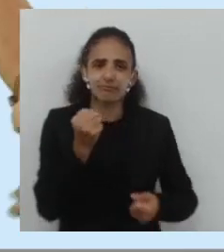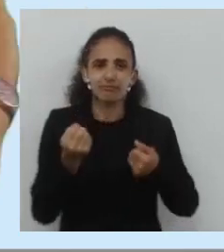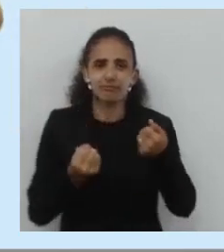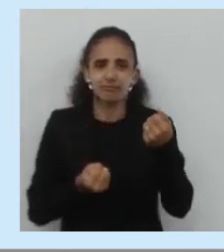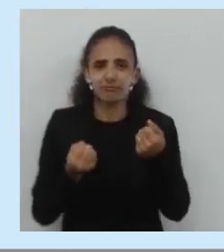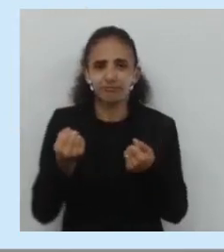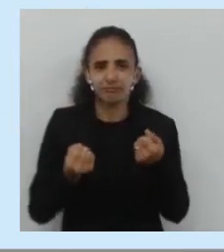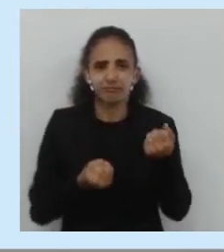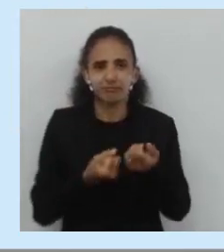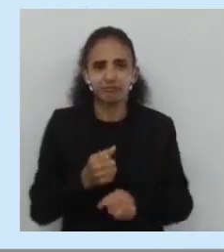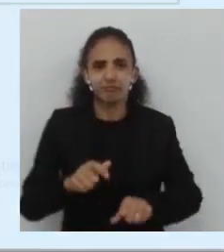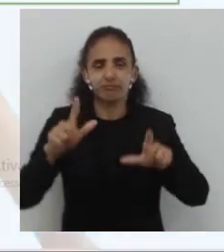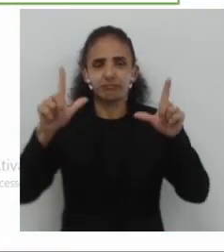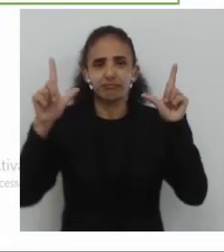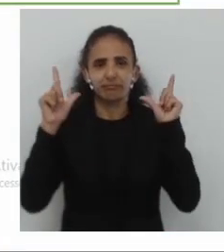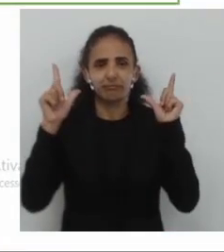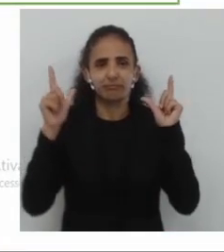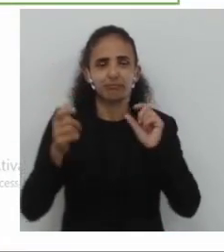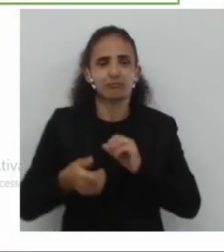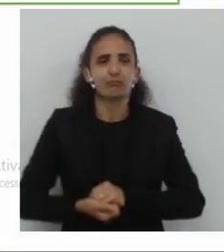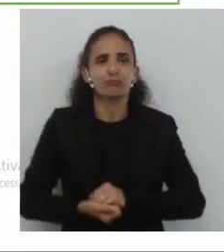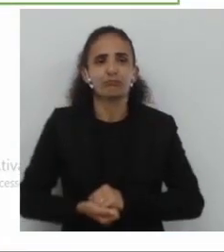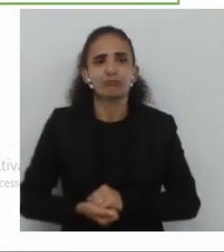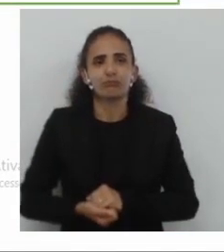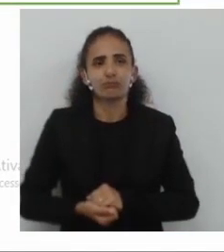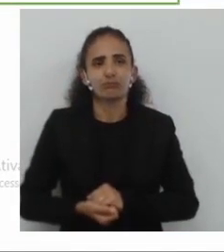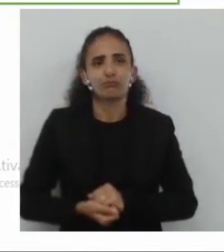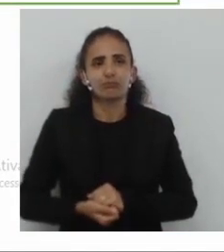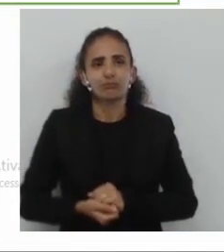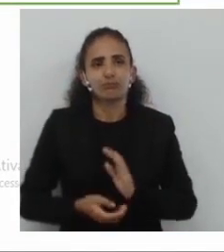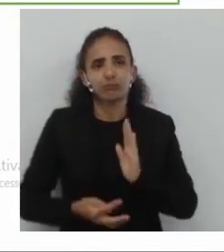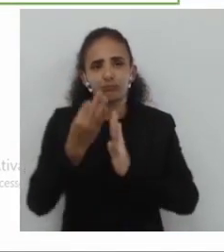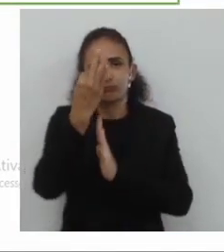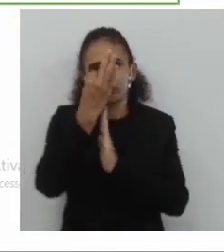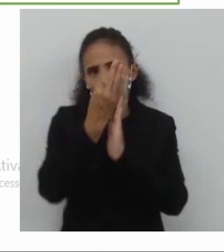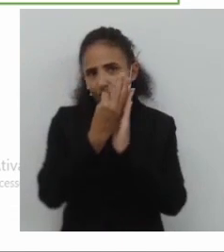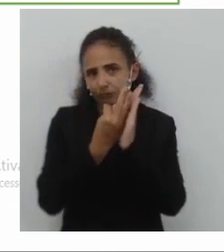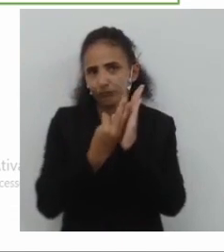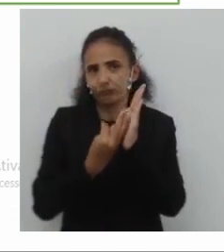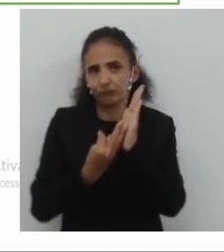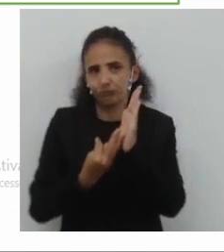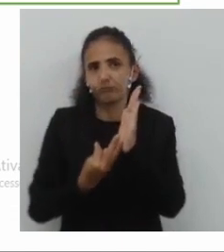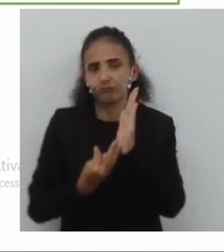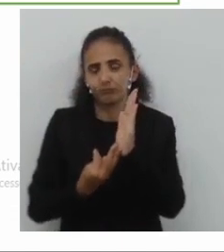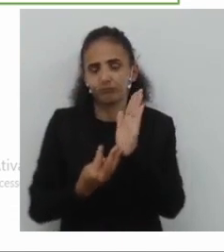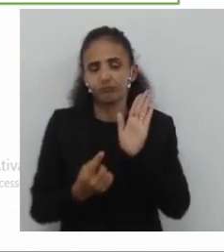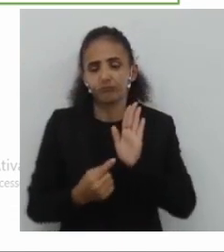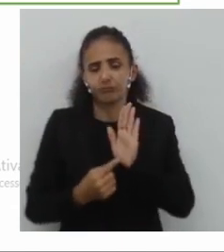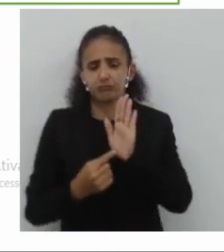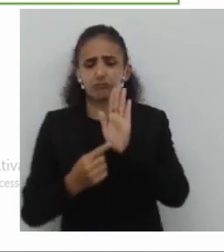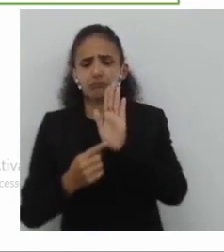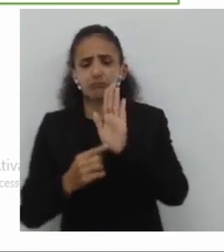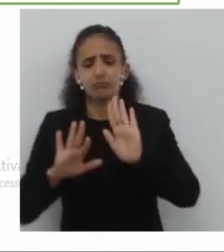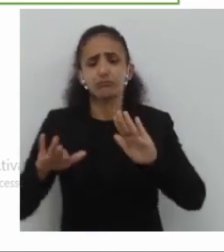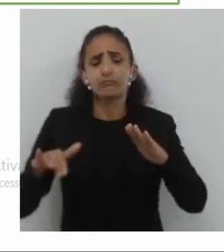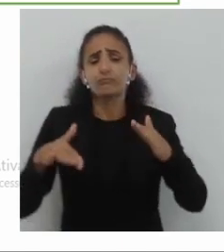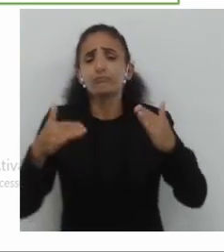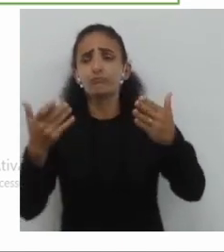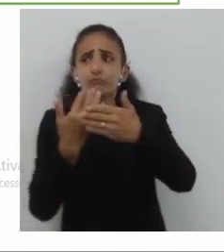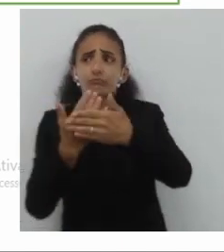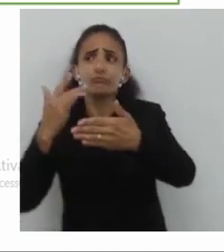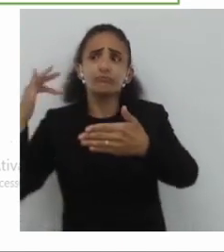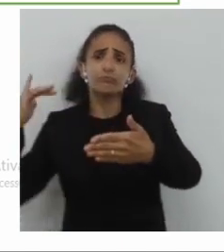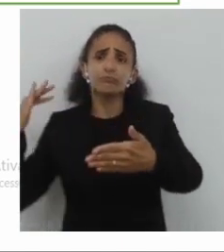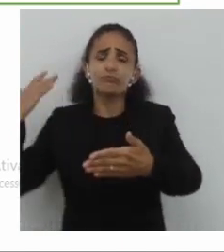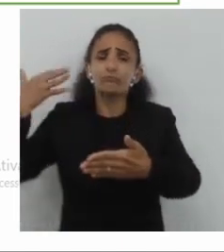veículos. Indo para a tela novamente, nós temos o texto é determinado pela época e pelo local